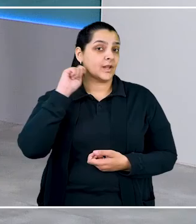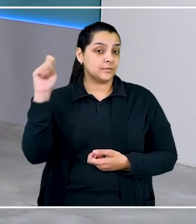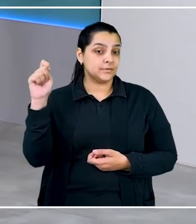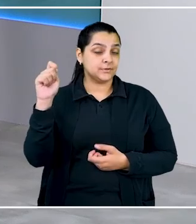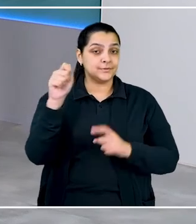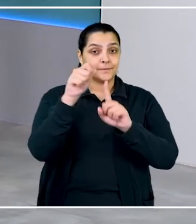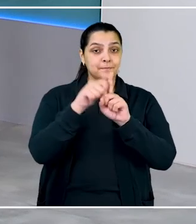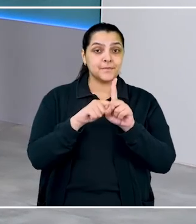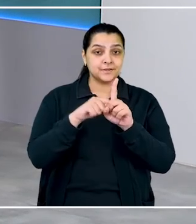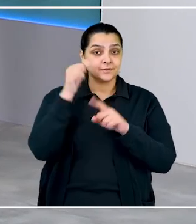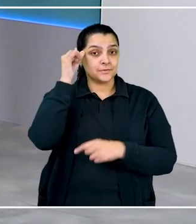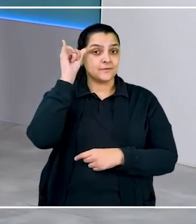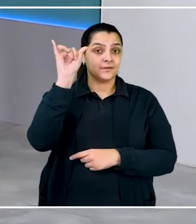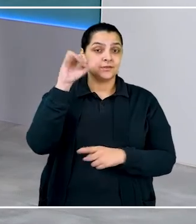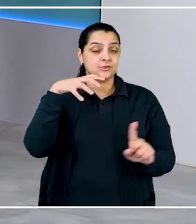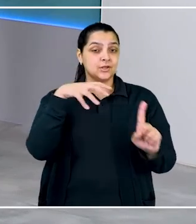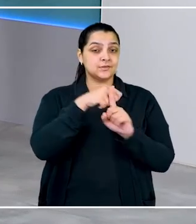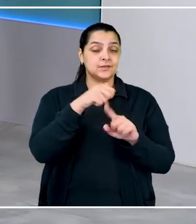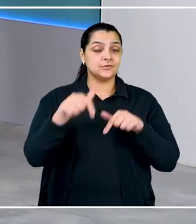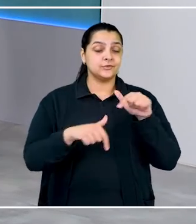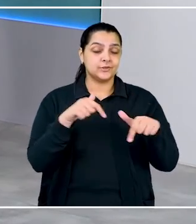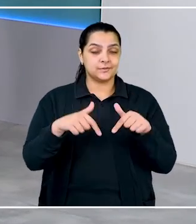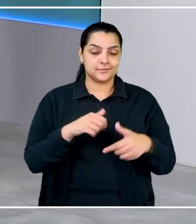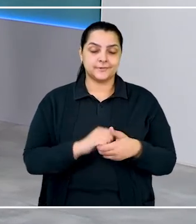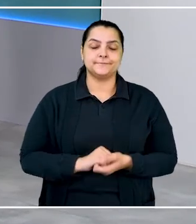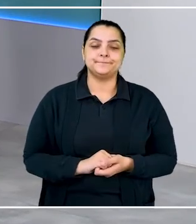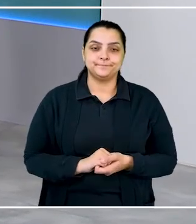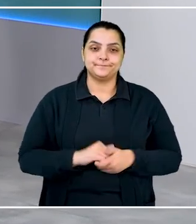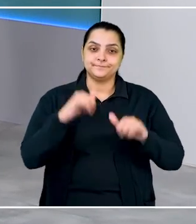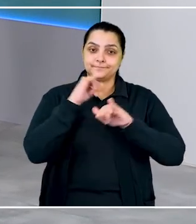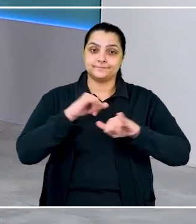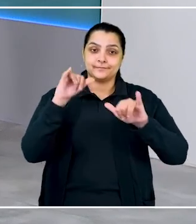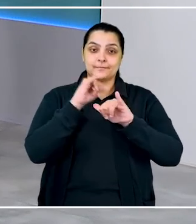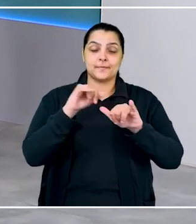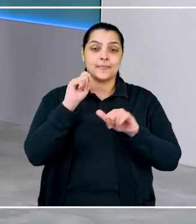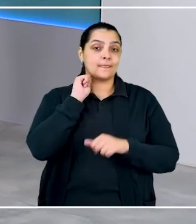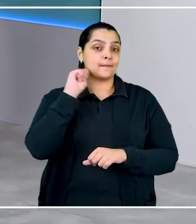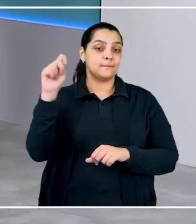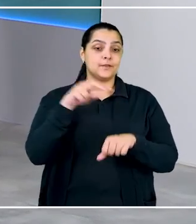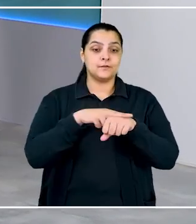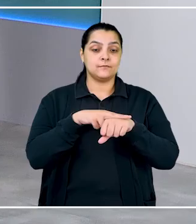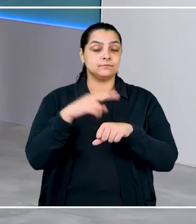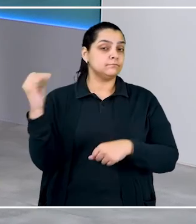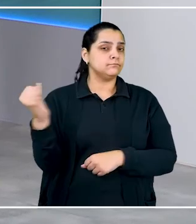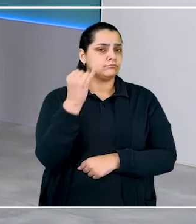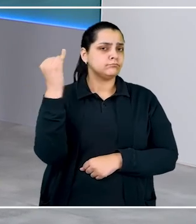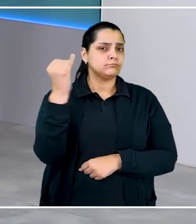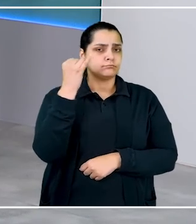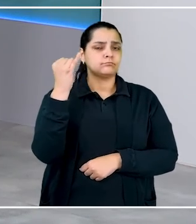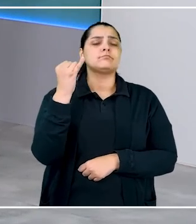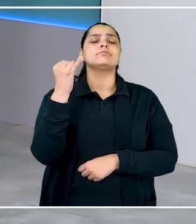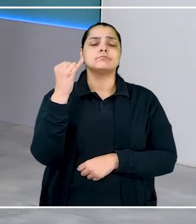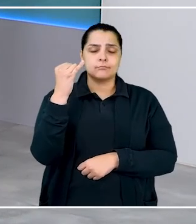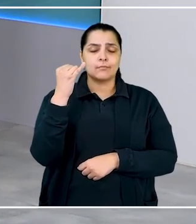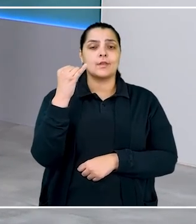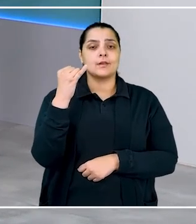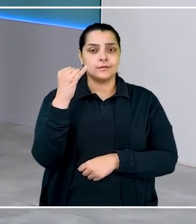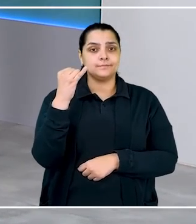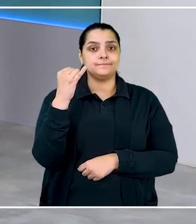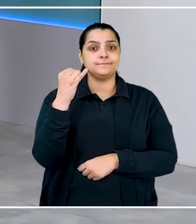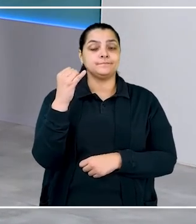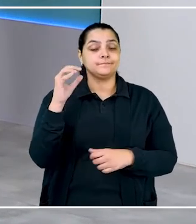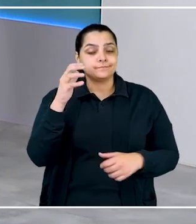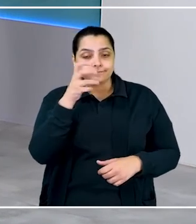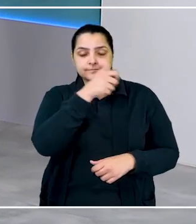Abril é considerado o mês de prevenção de acidentes de trabalho. A campanha Abril Verde alerta para a relevância do tema como forma